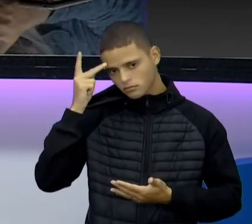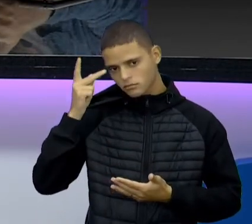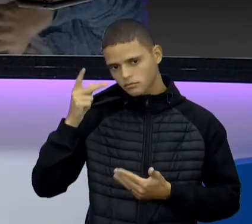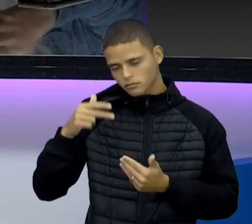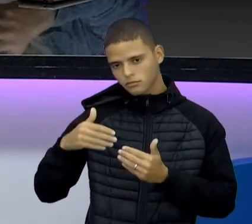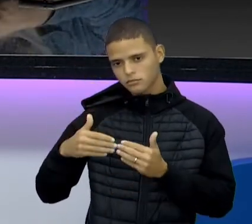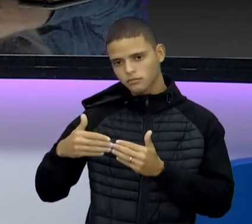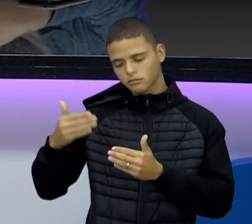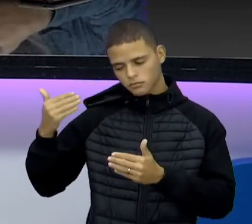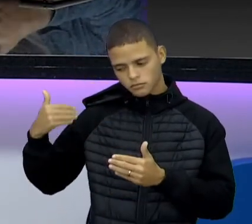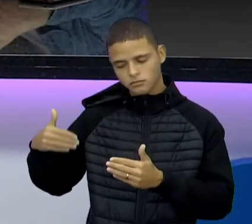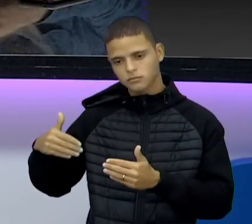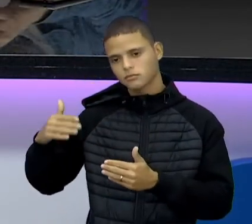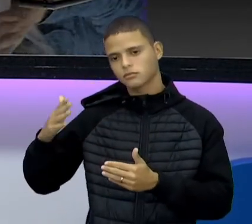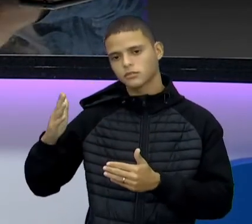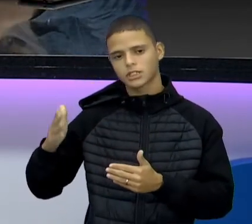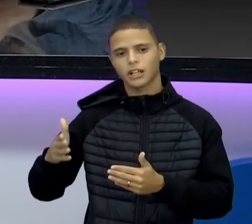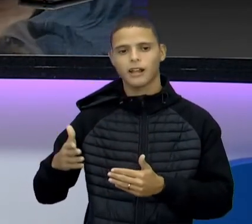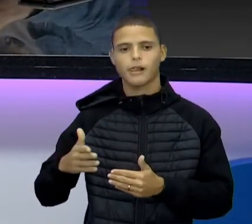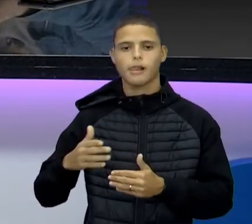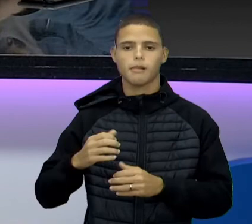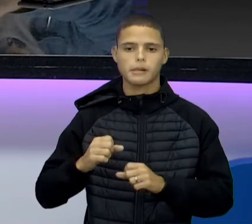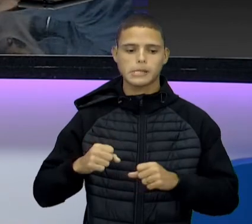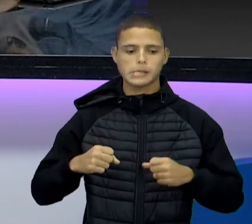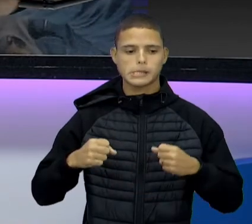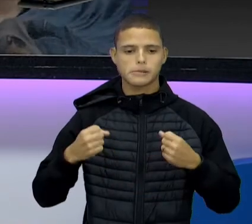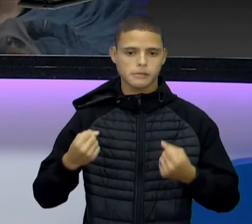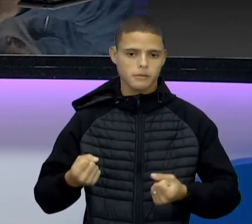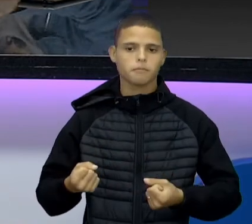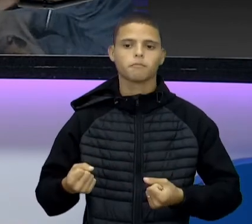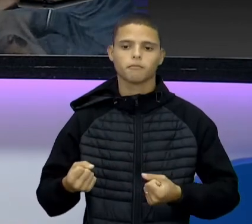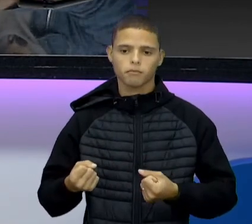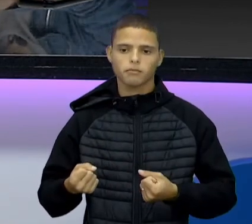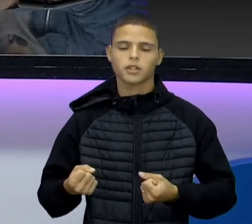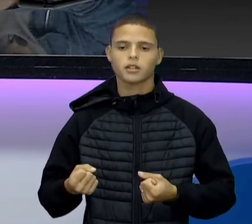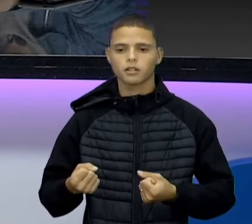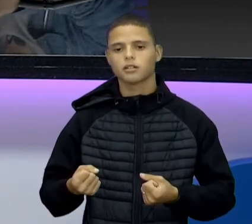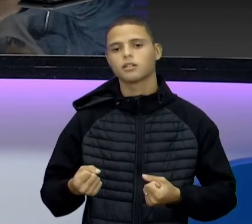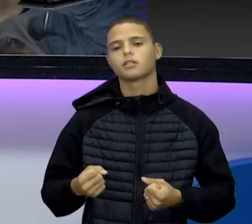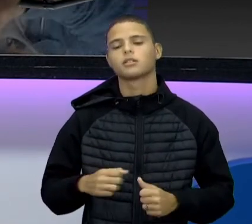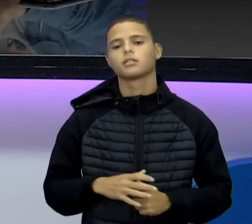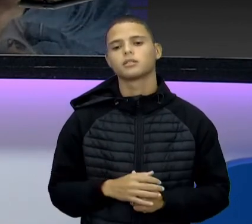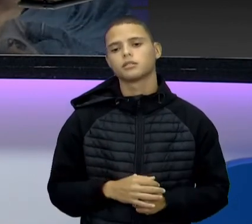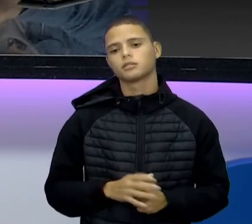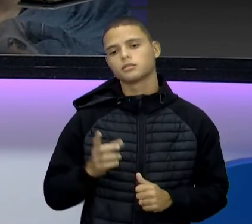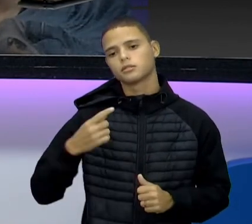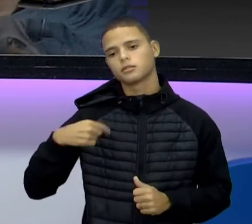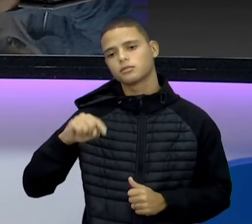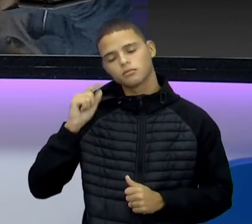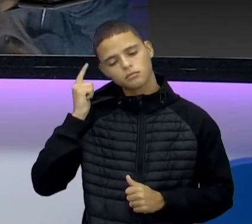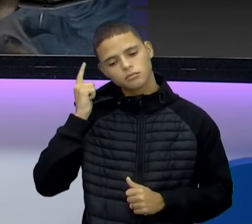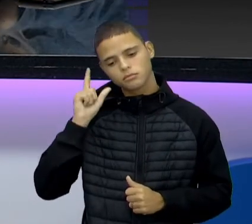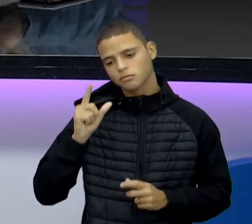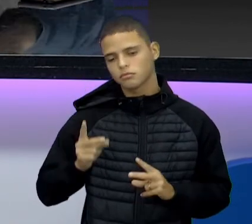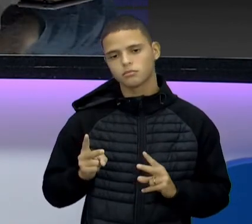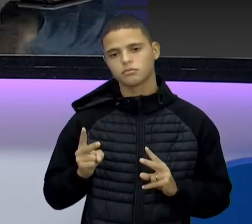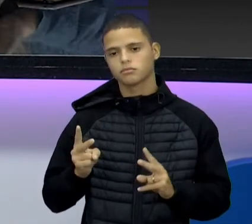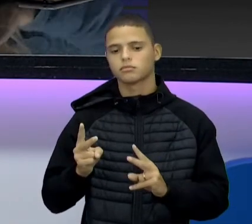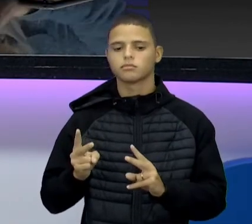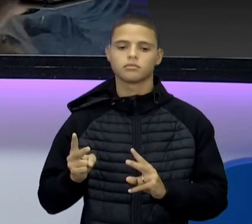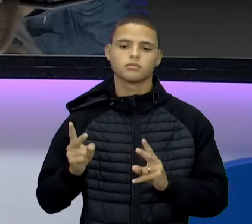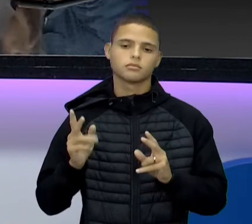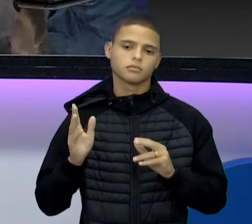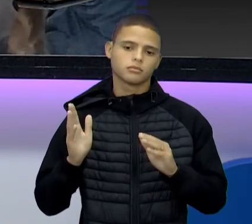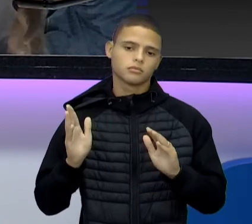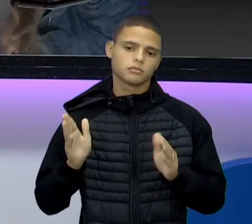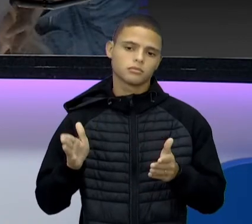nós, que já faziam lá um trabalho que deixou um alicerce bacana para que a gente dê continuidade. A gente aposta